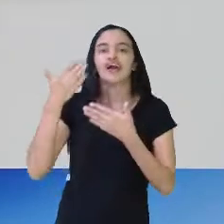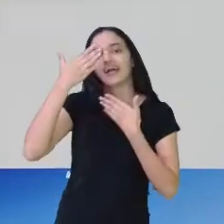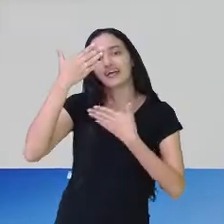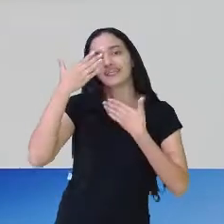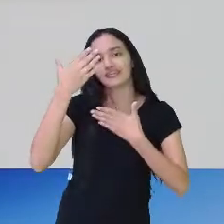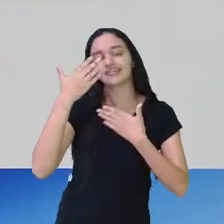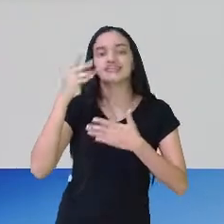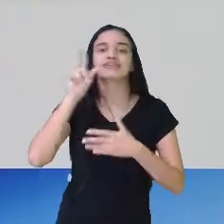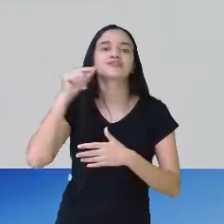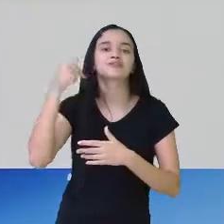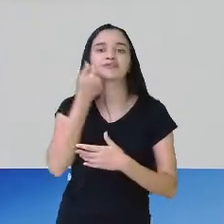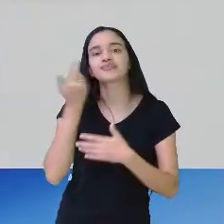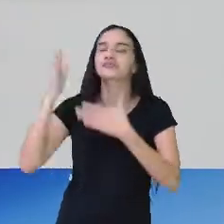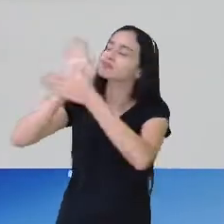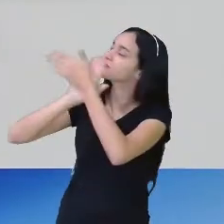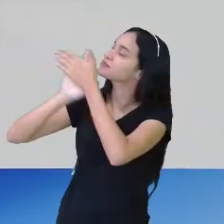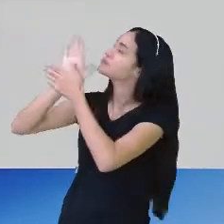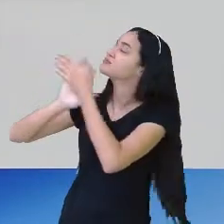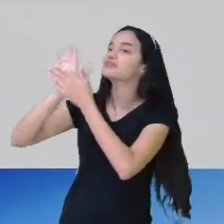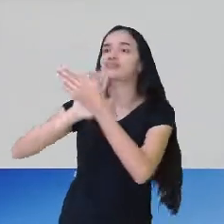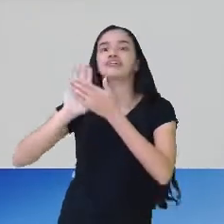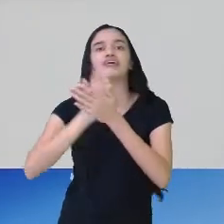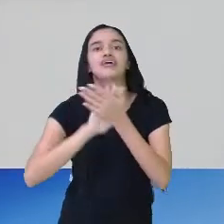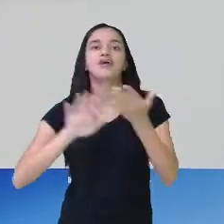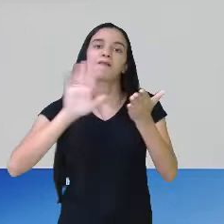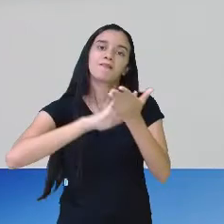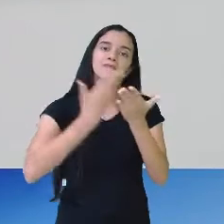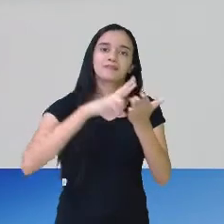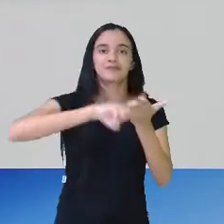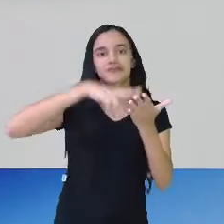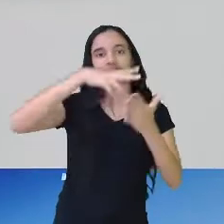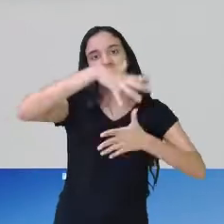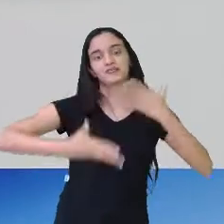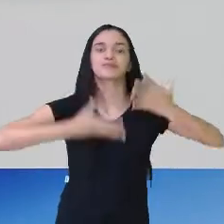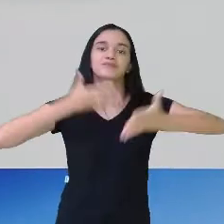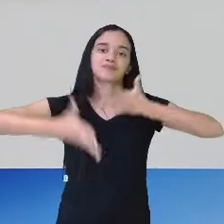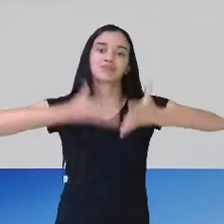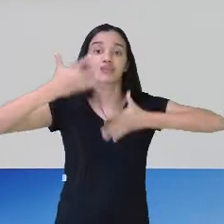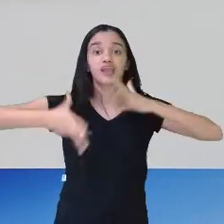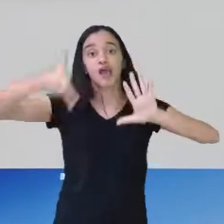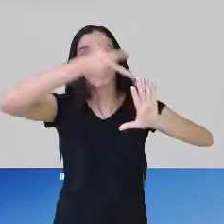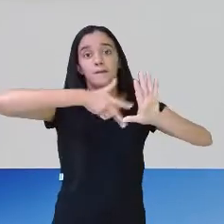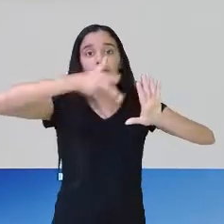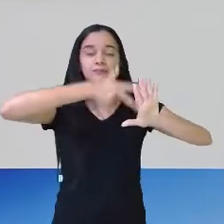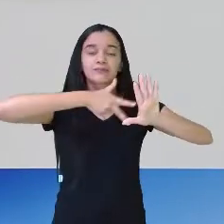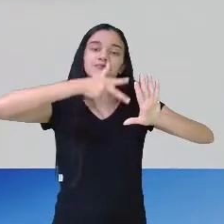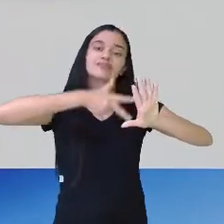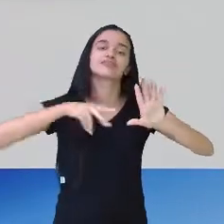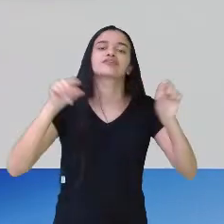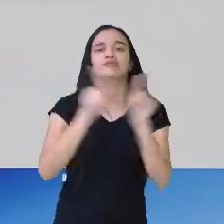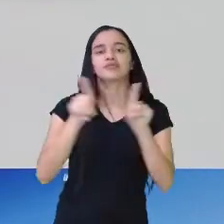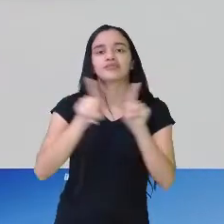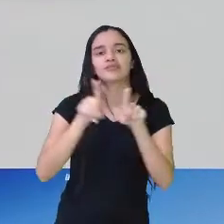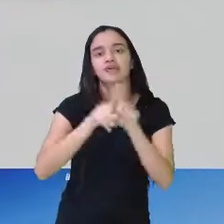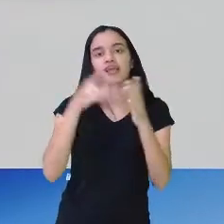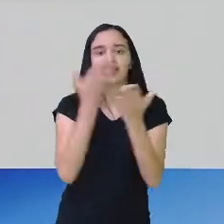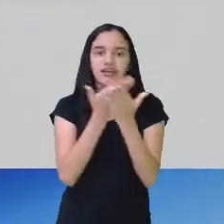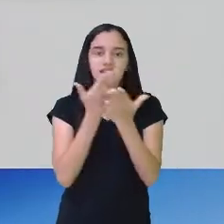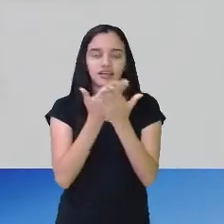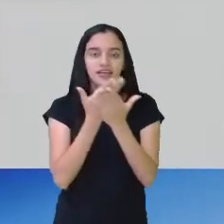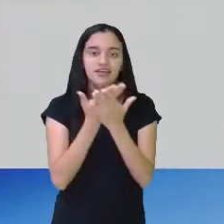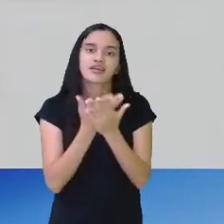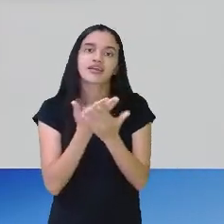Midian pela interpretação excelente, agradecer a produção, que permite que as aulas cheguem com qualidade